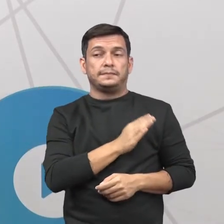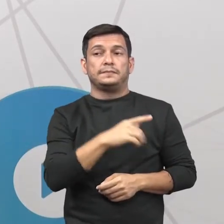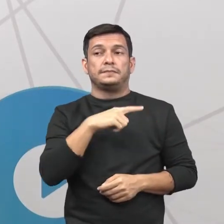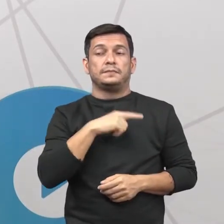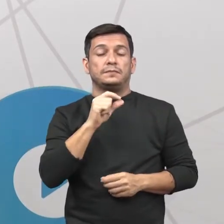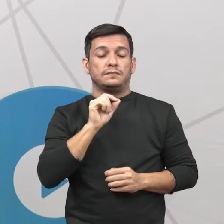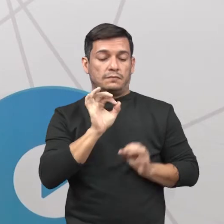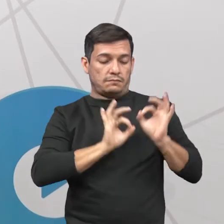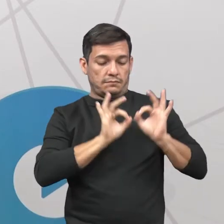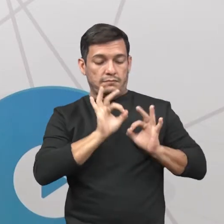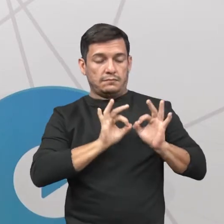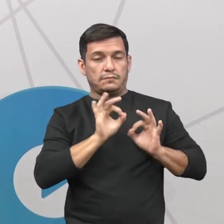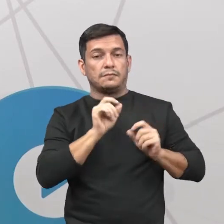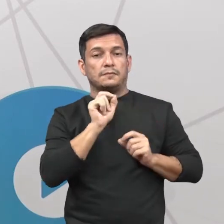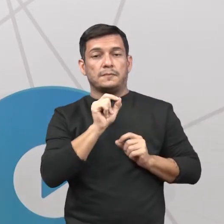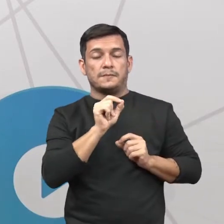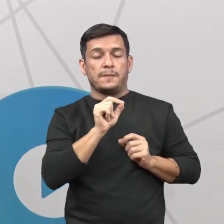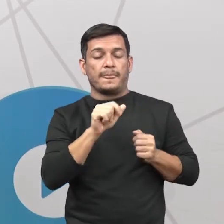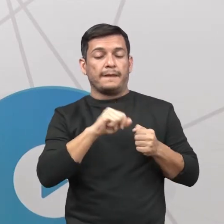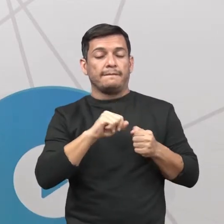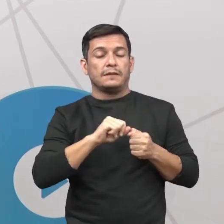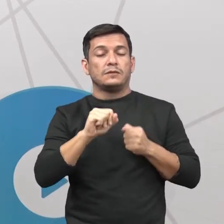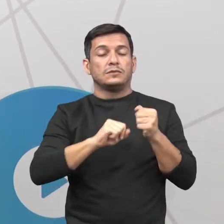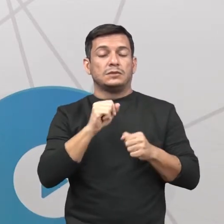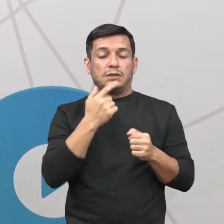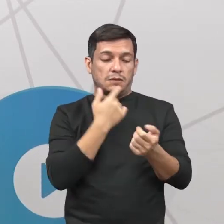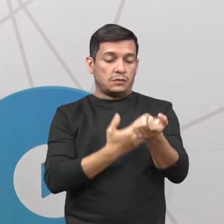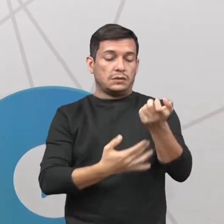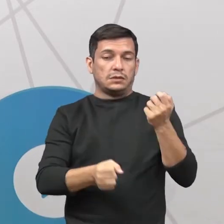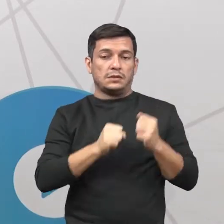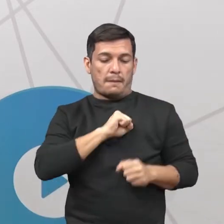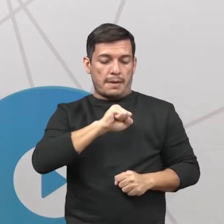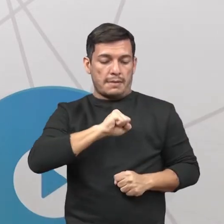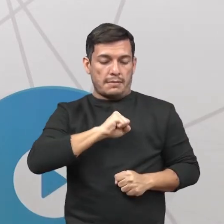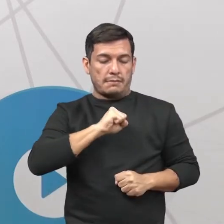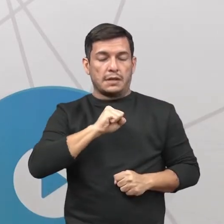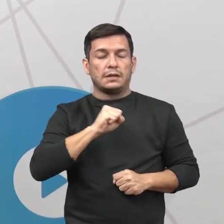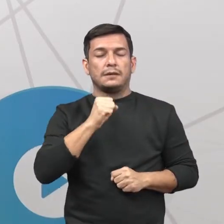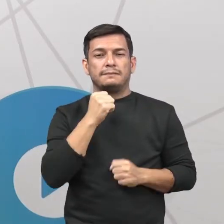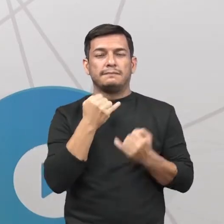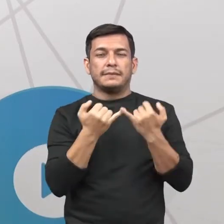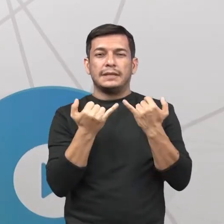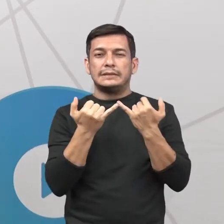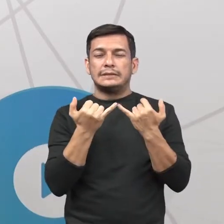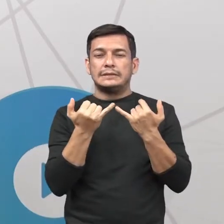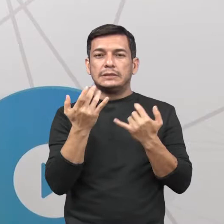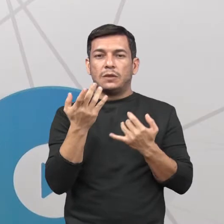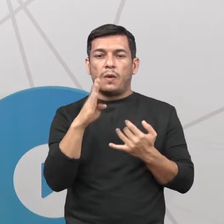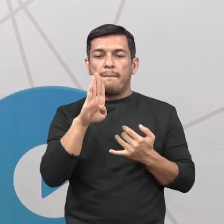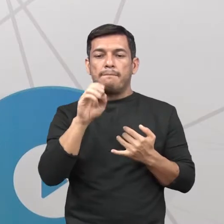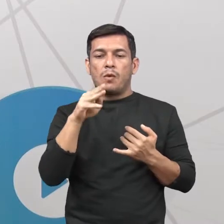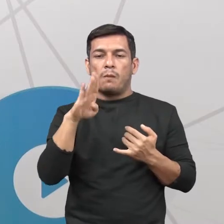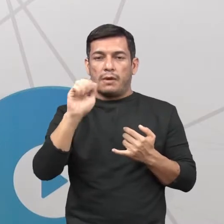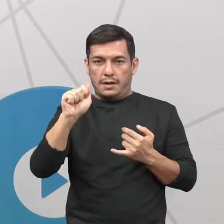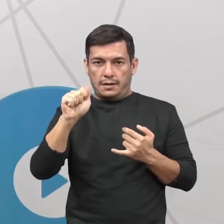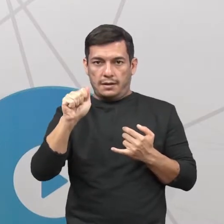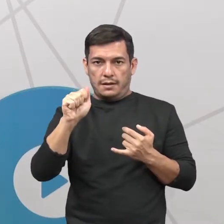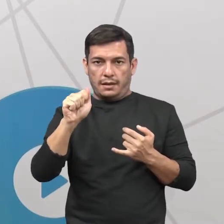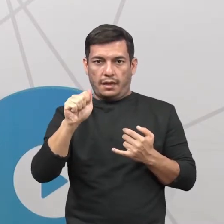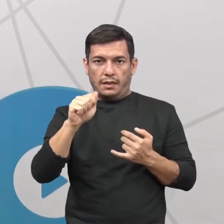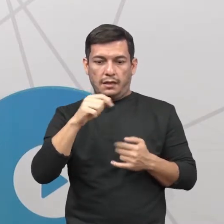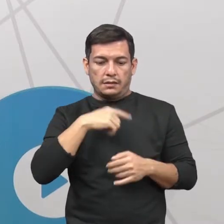de estruturas que fazem o nosso sangue ser bombeado. É como se ele fosse uma bomba muscular que